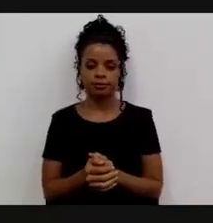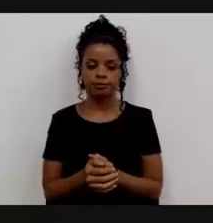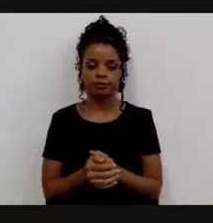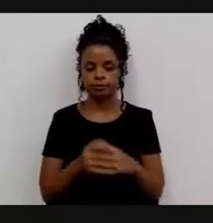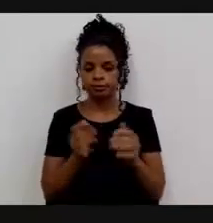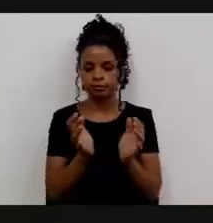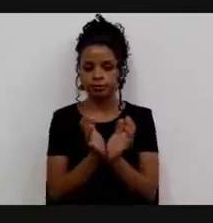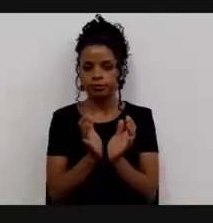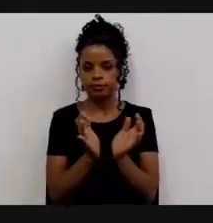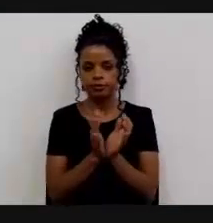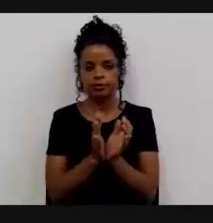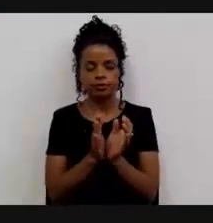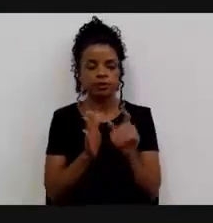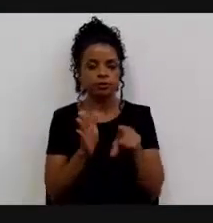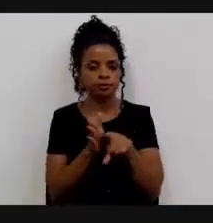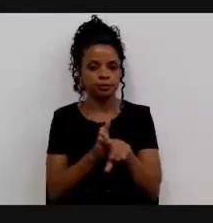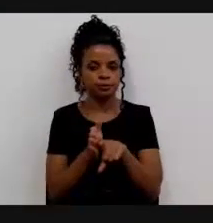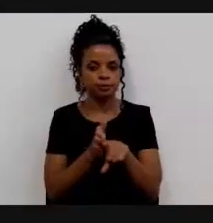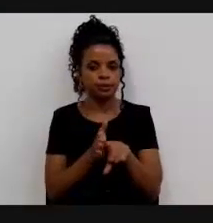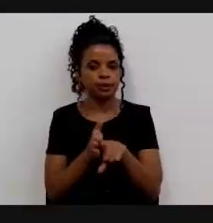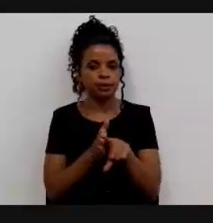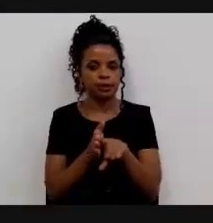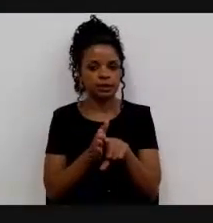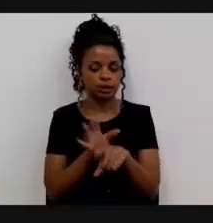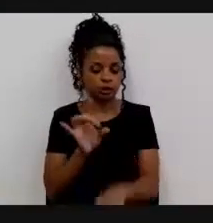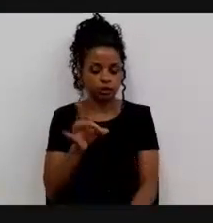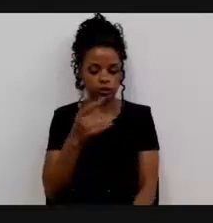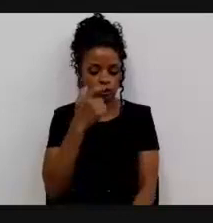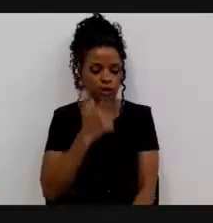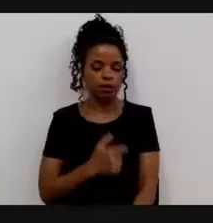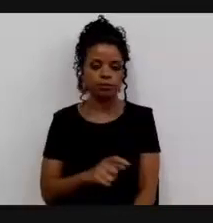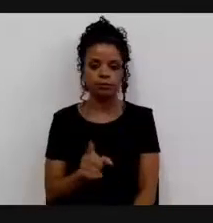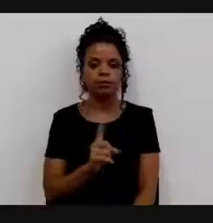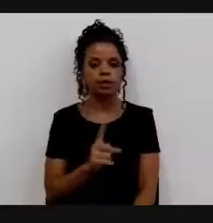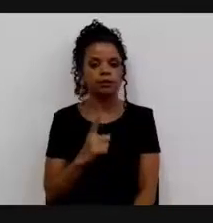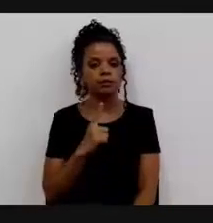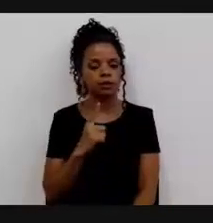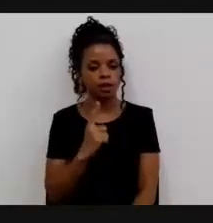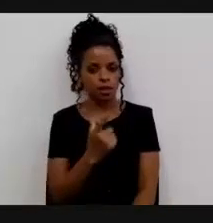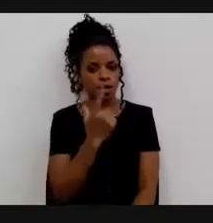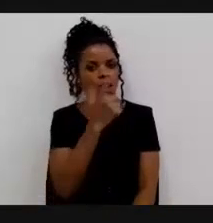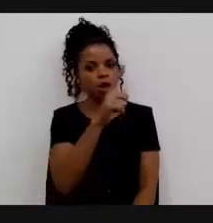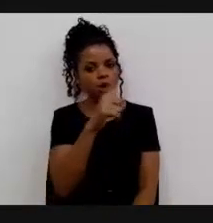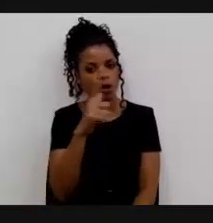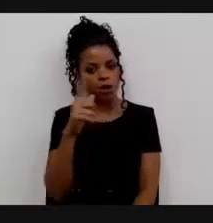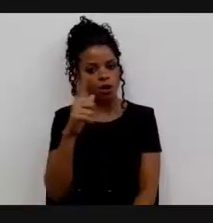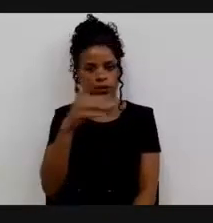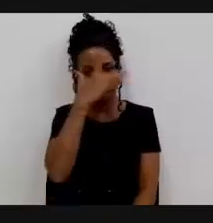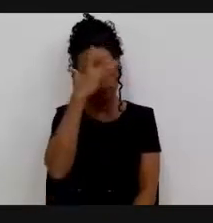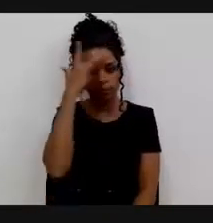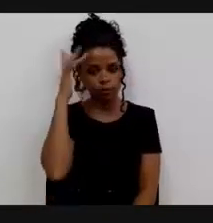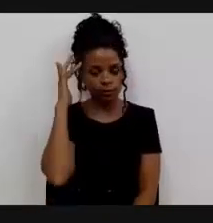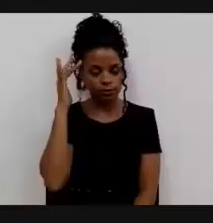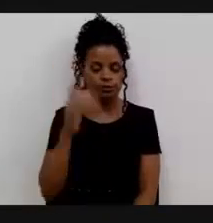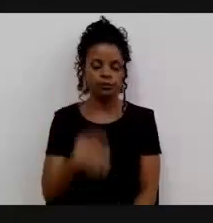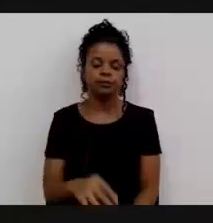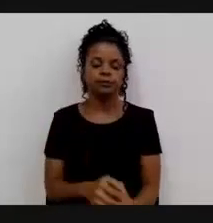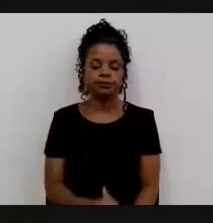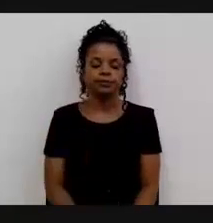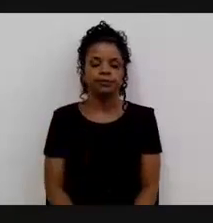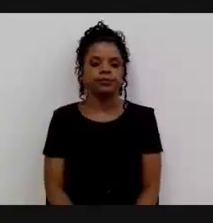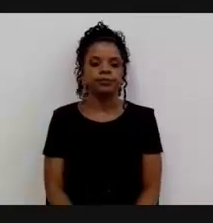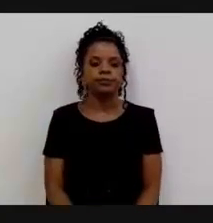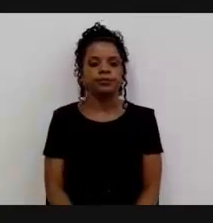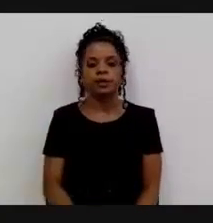voltado apenas por mim, né? A gente tem outros pesquisadores também que eu já vou apresentar para vocês. O principal enfoque